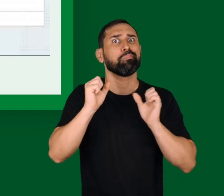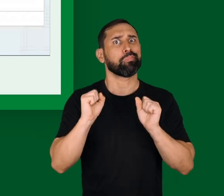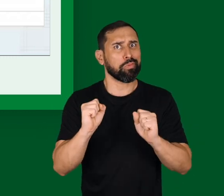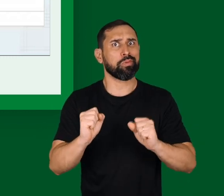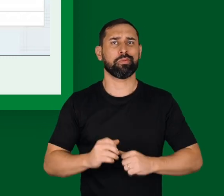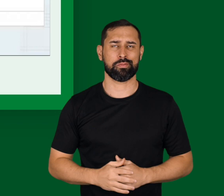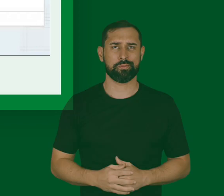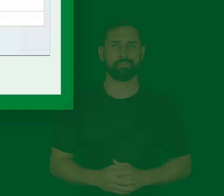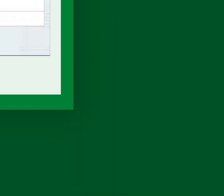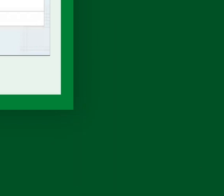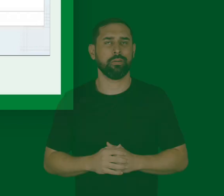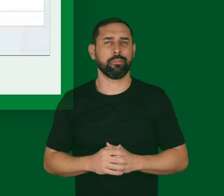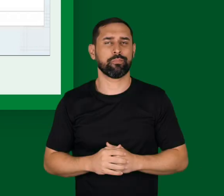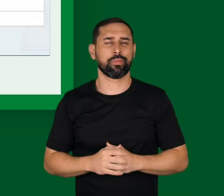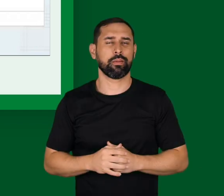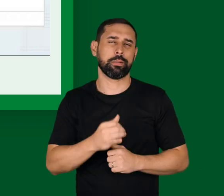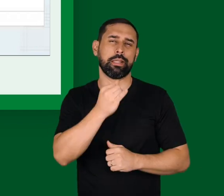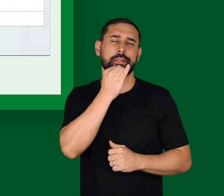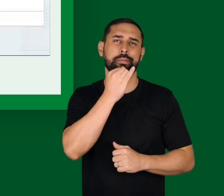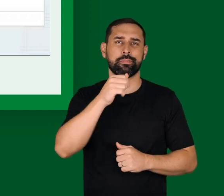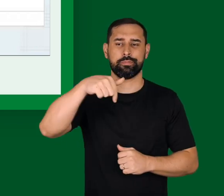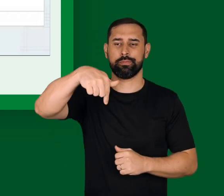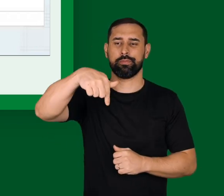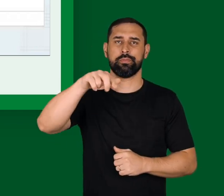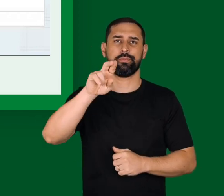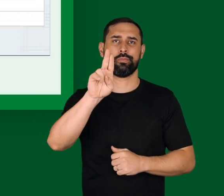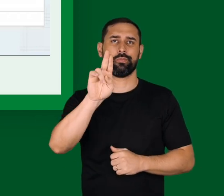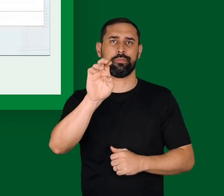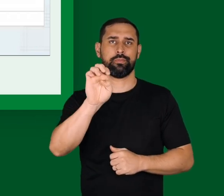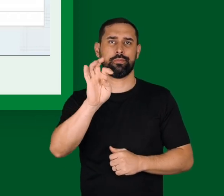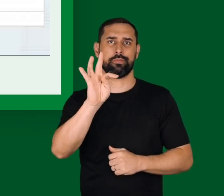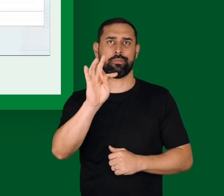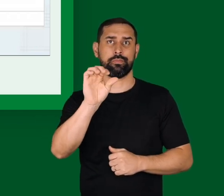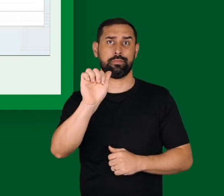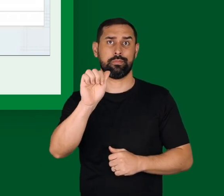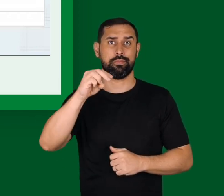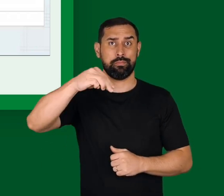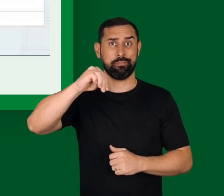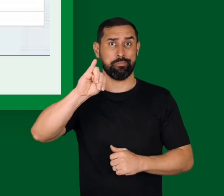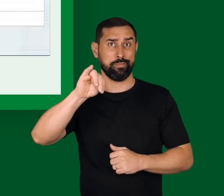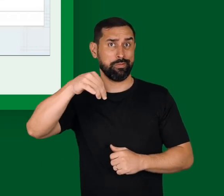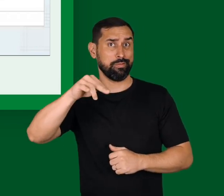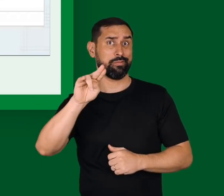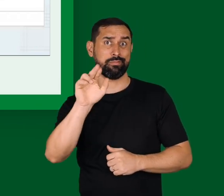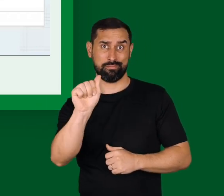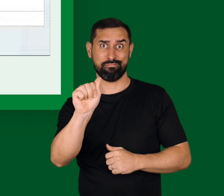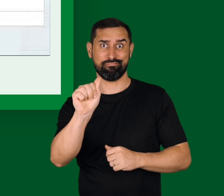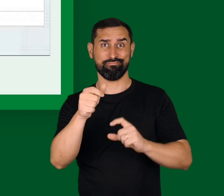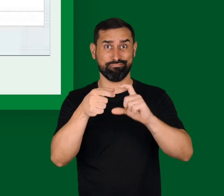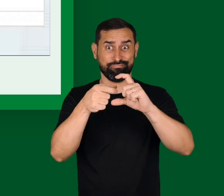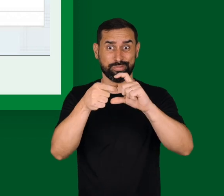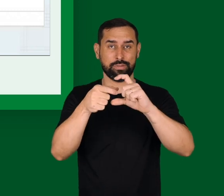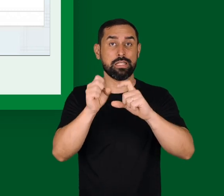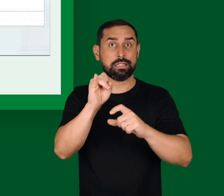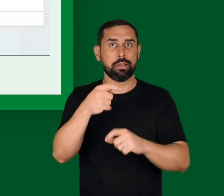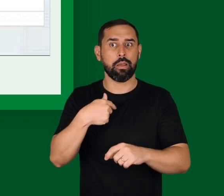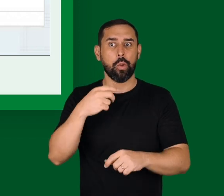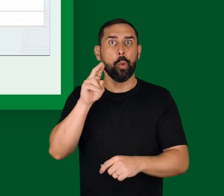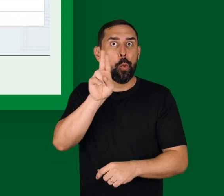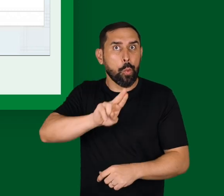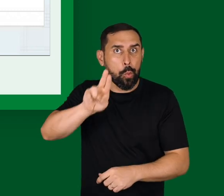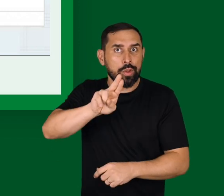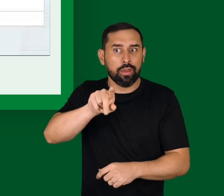pressão intracraniana, tá? Um exemplo desse é a ketamina. Se a gente usa numa criança que